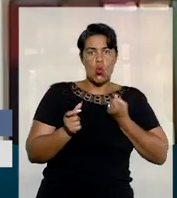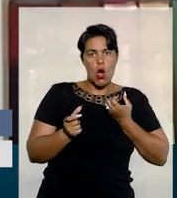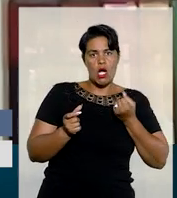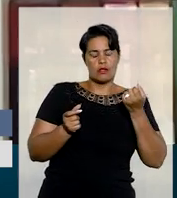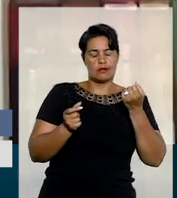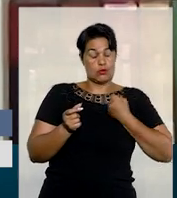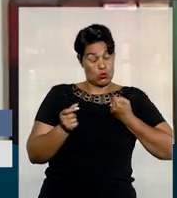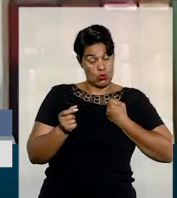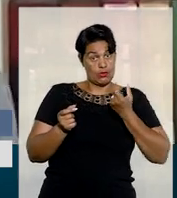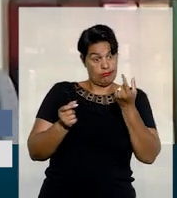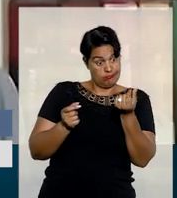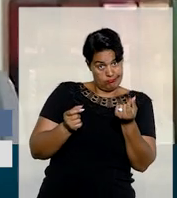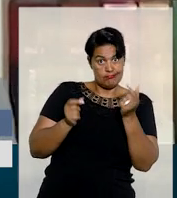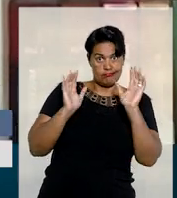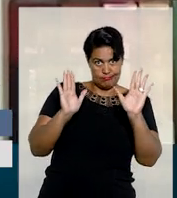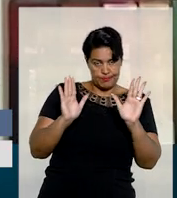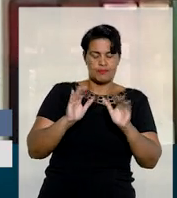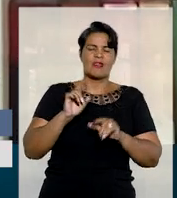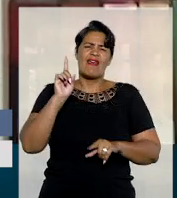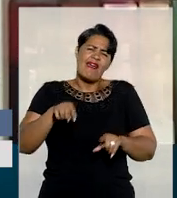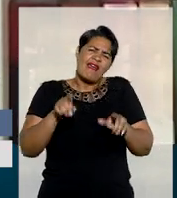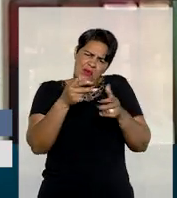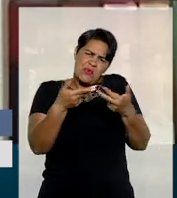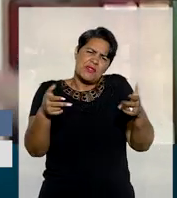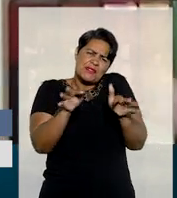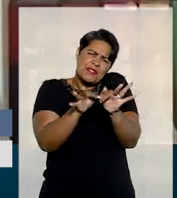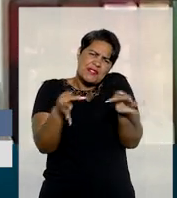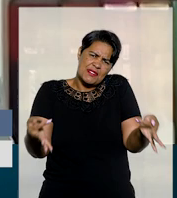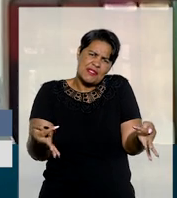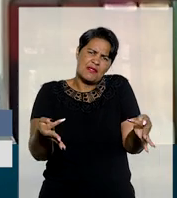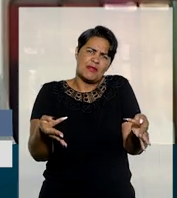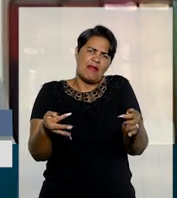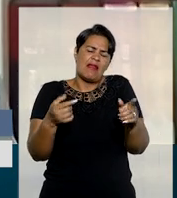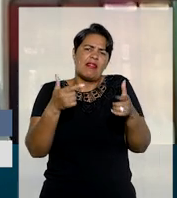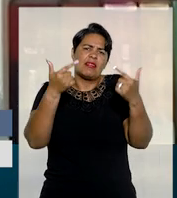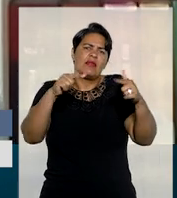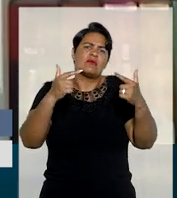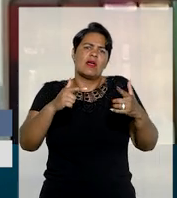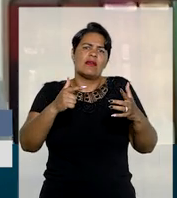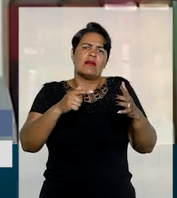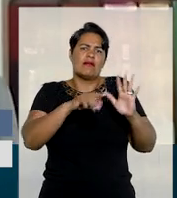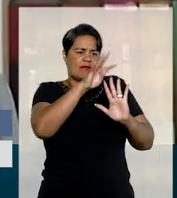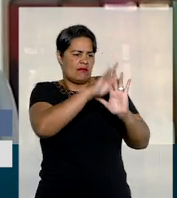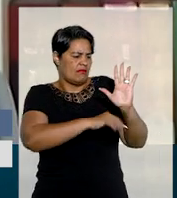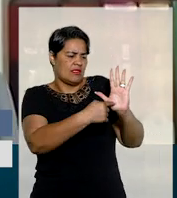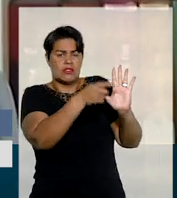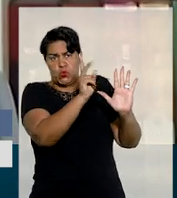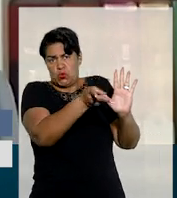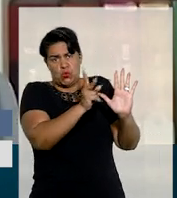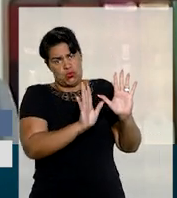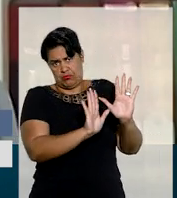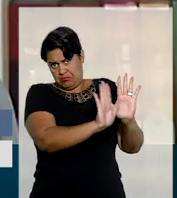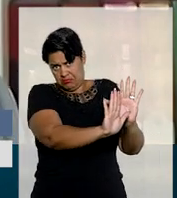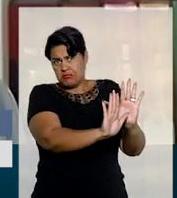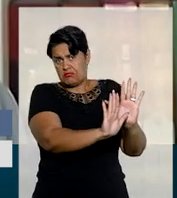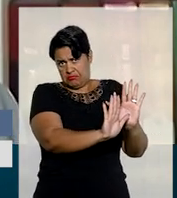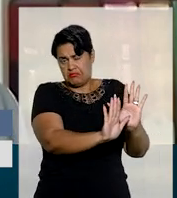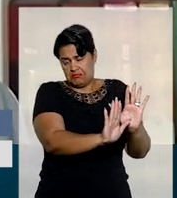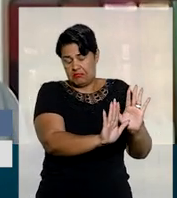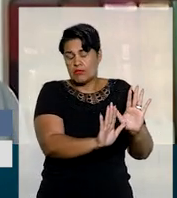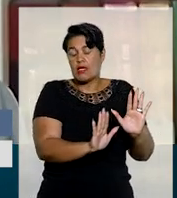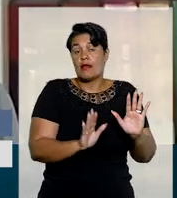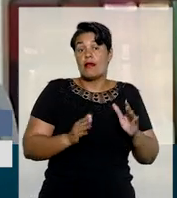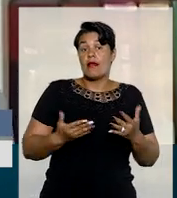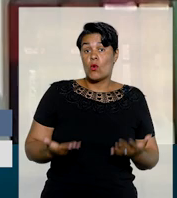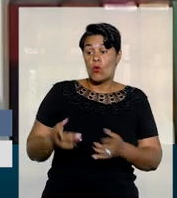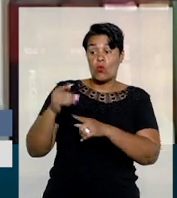um tipo de erro muito simples que não interfere no conteúdo e no sentido, necessariamente, da